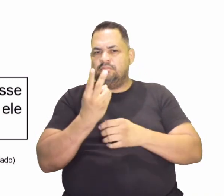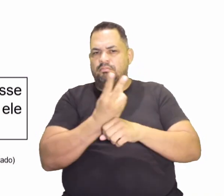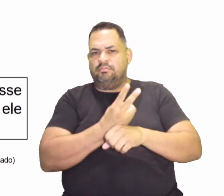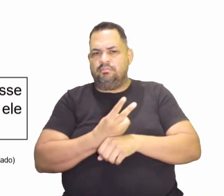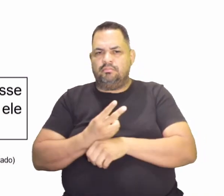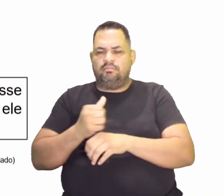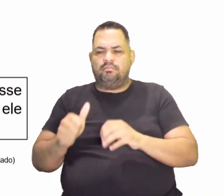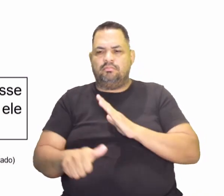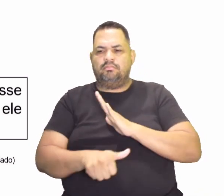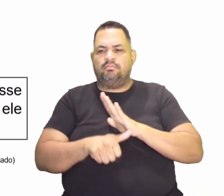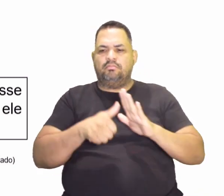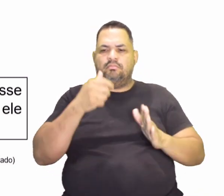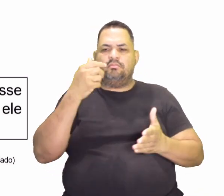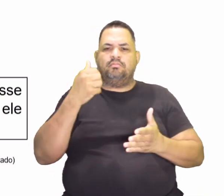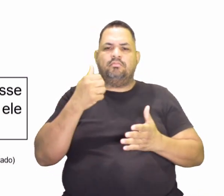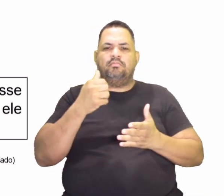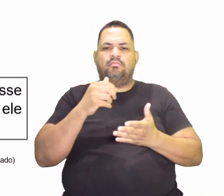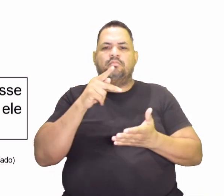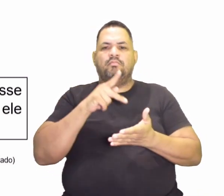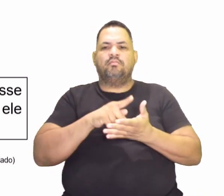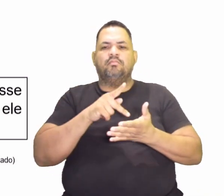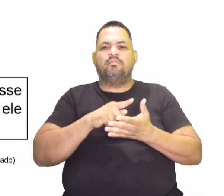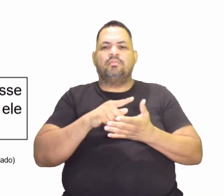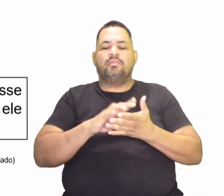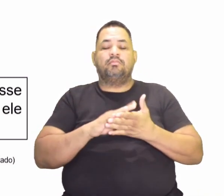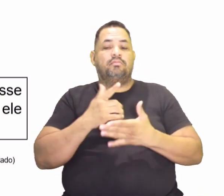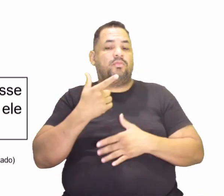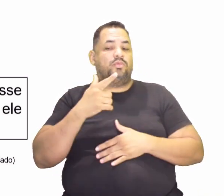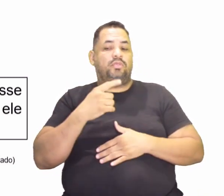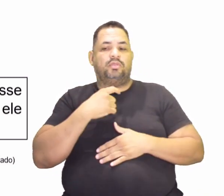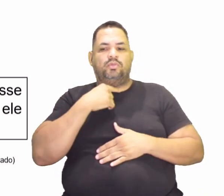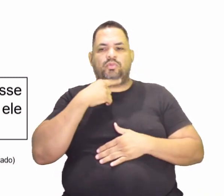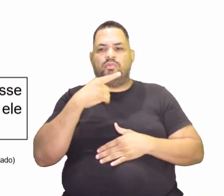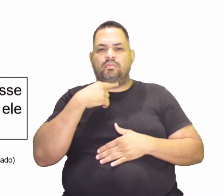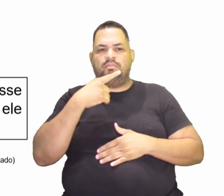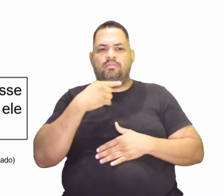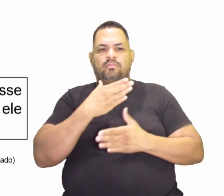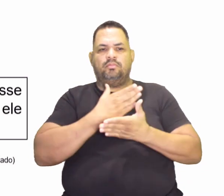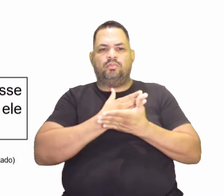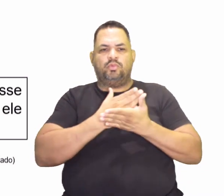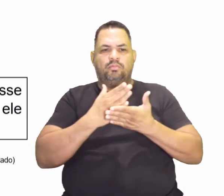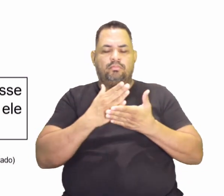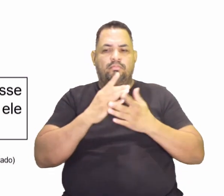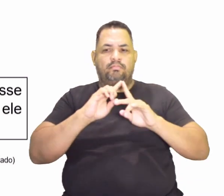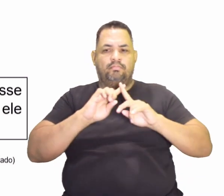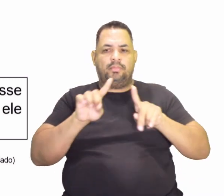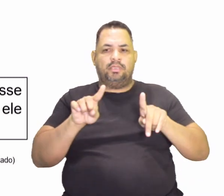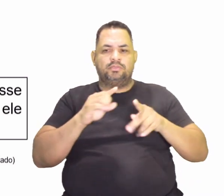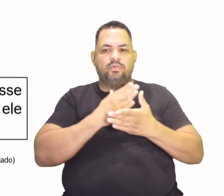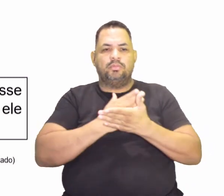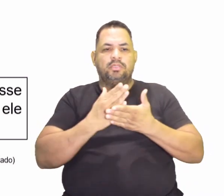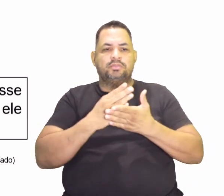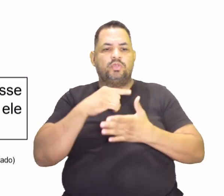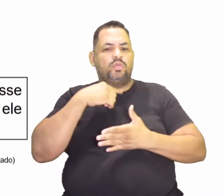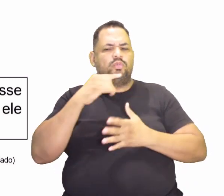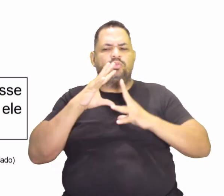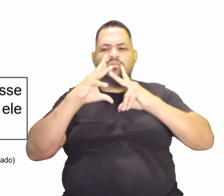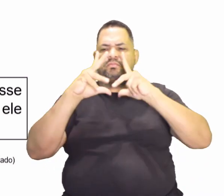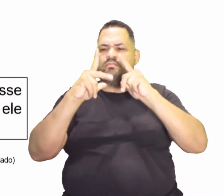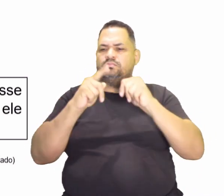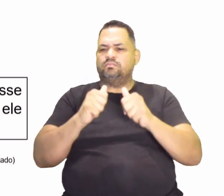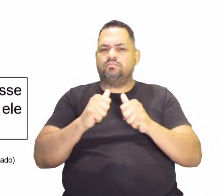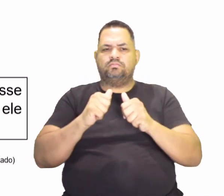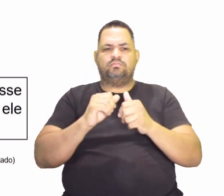busca uma verdade primeira que não seja posta em dúvida, tá? Então tá aí, ó. Ele começa duvidando de tudo.